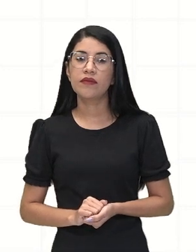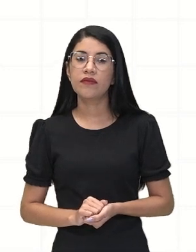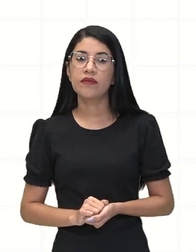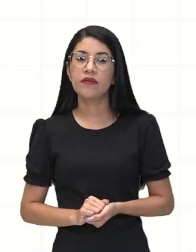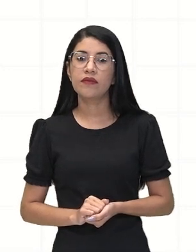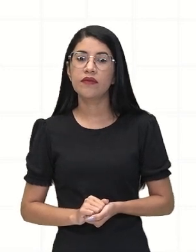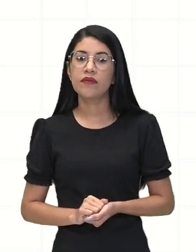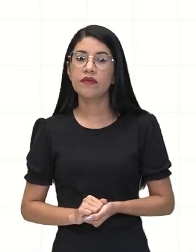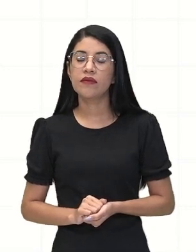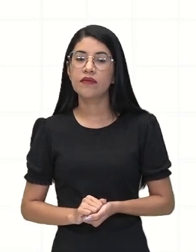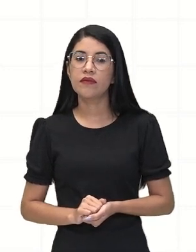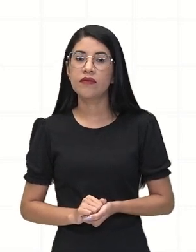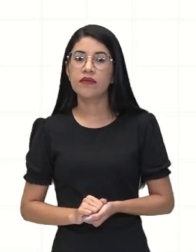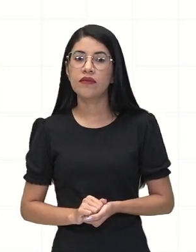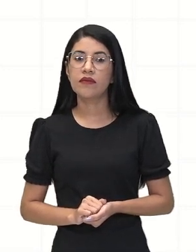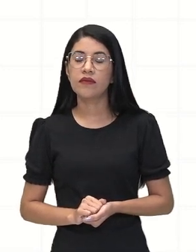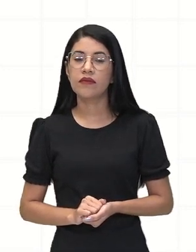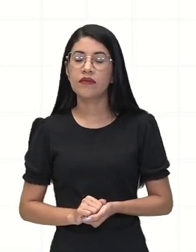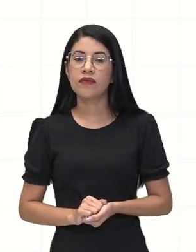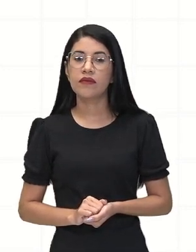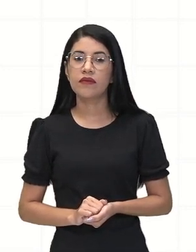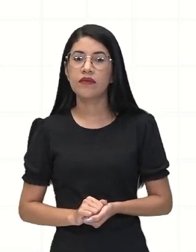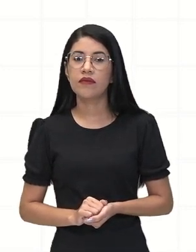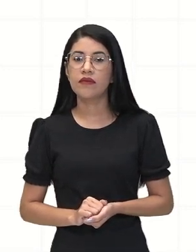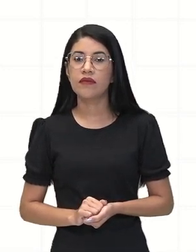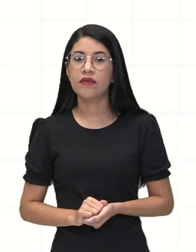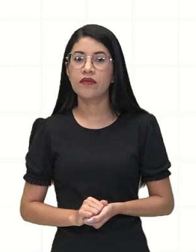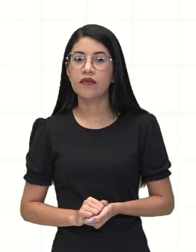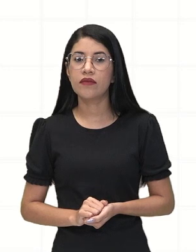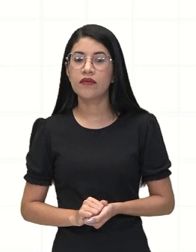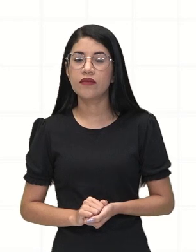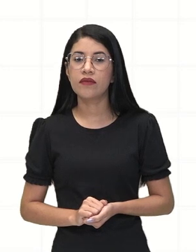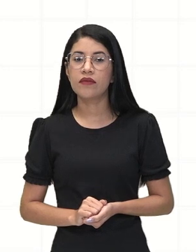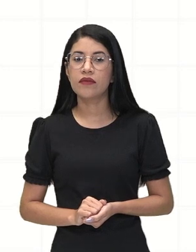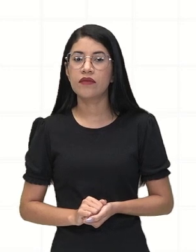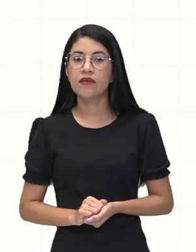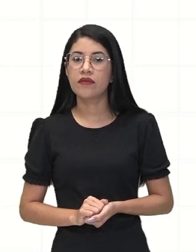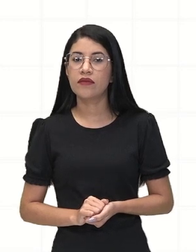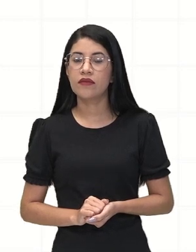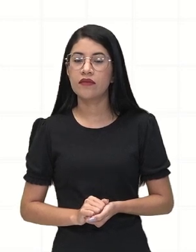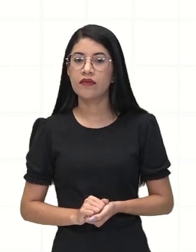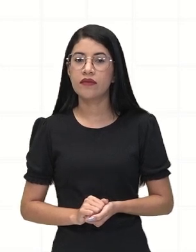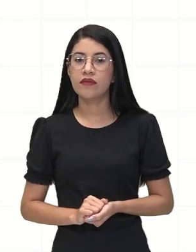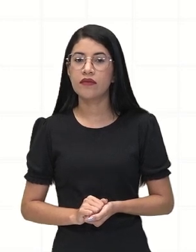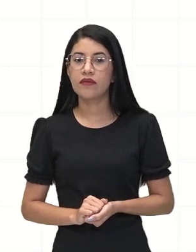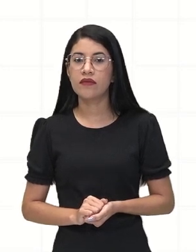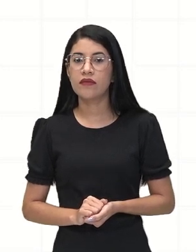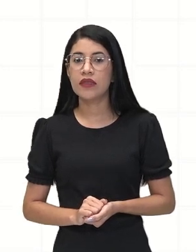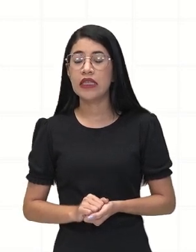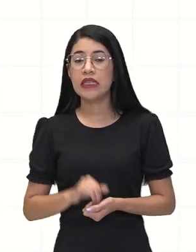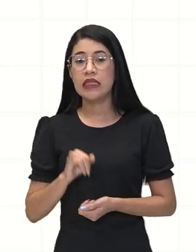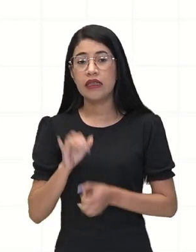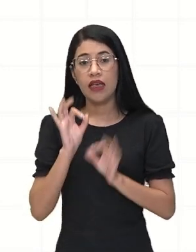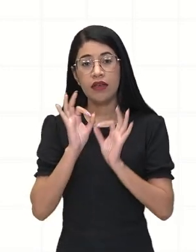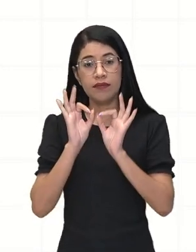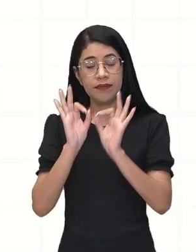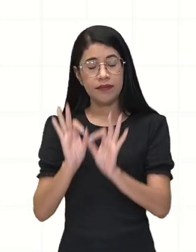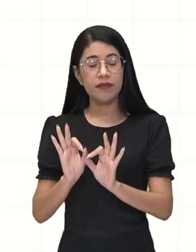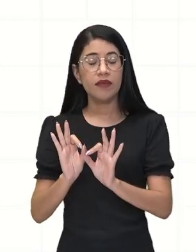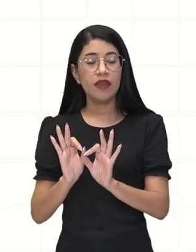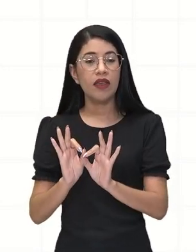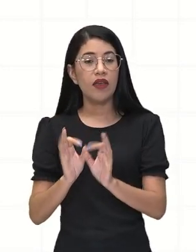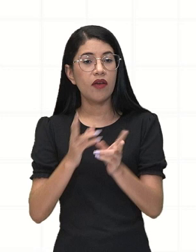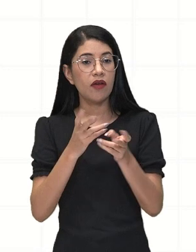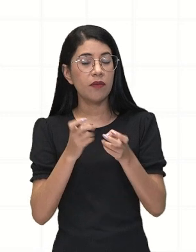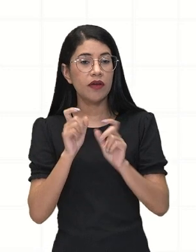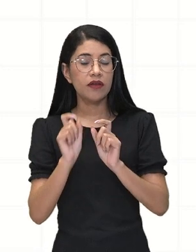esse número 16, como sendo um produto de dois fatores. Se eu observar bem, com bastante calma,